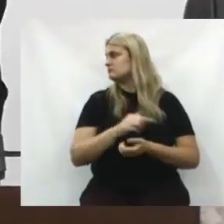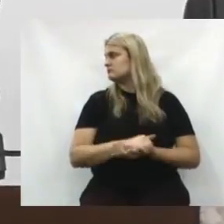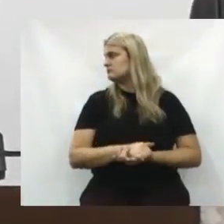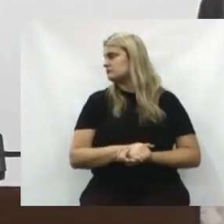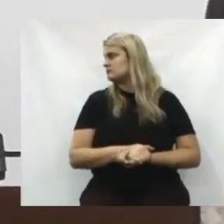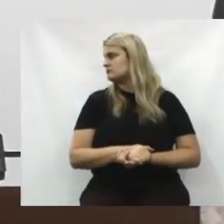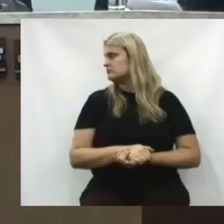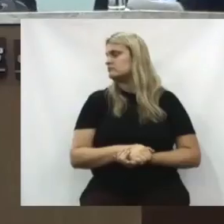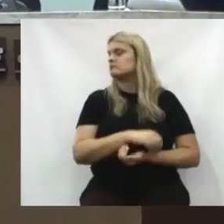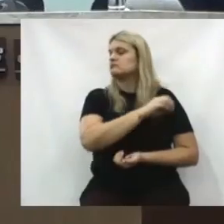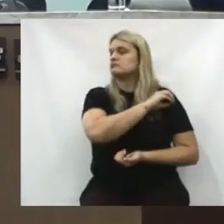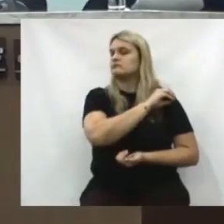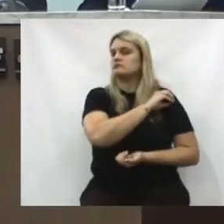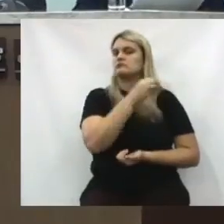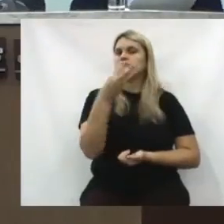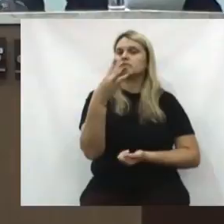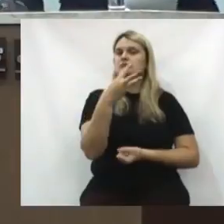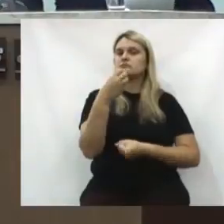32/2017.